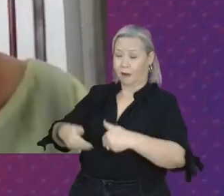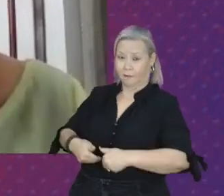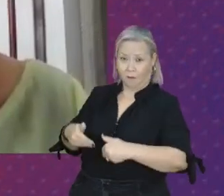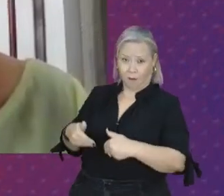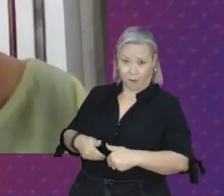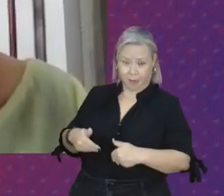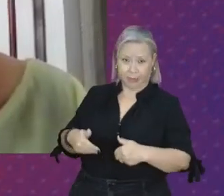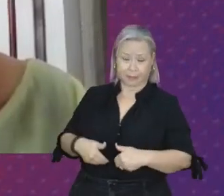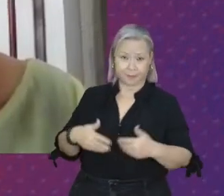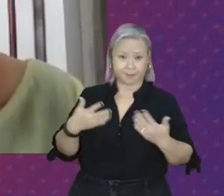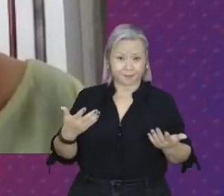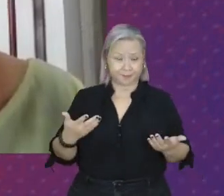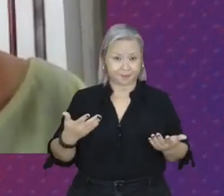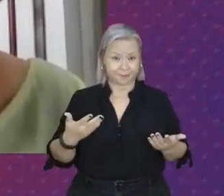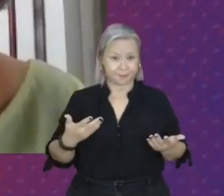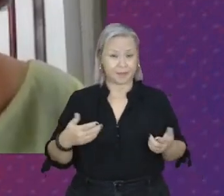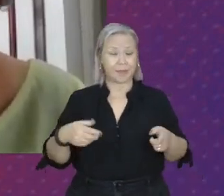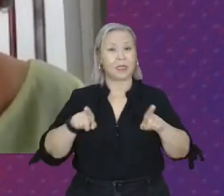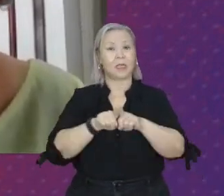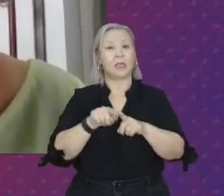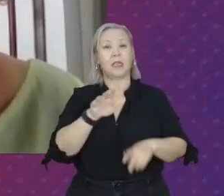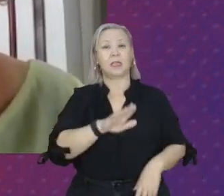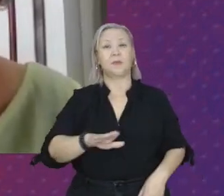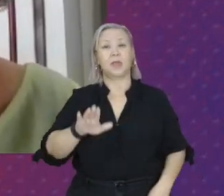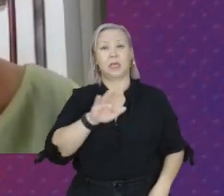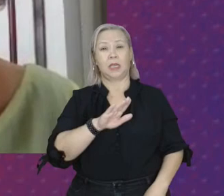ela ocorreu entre